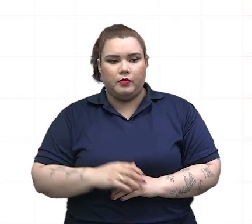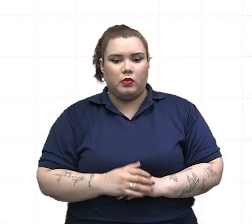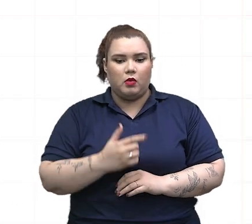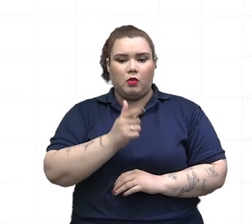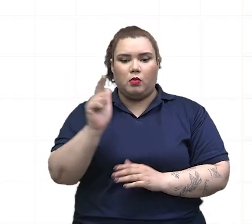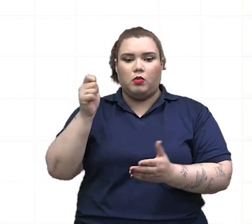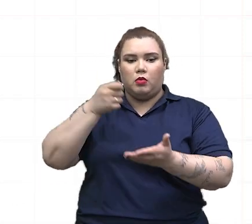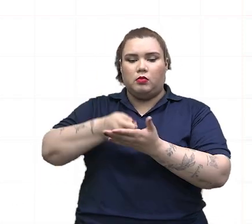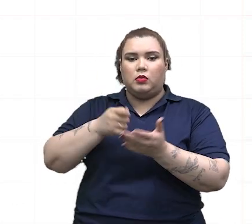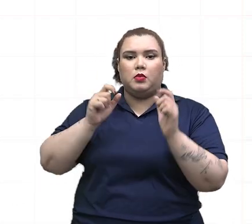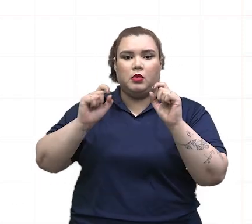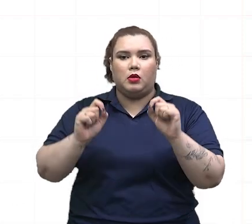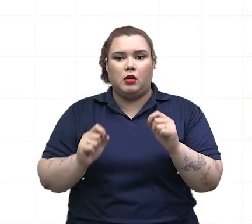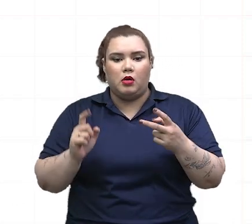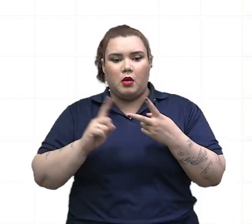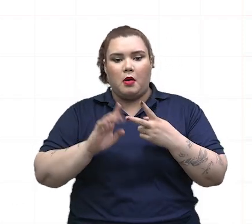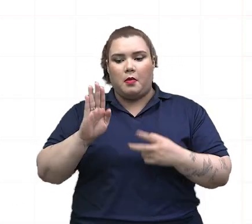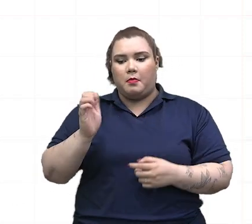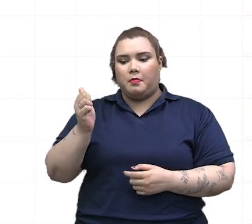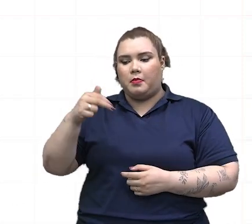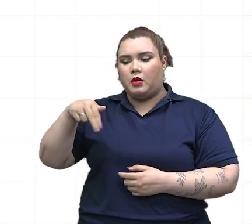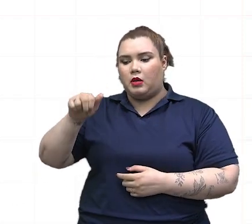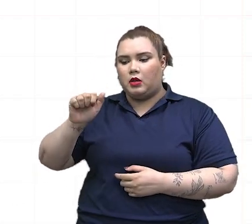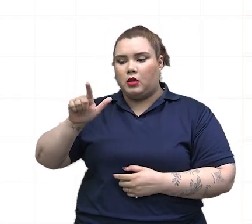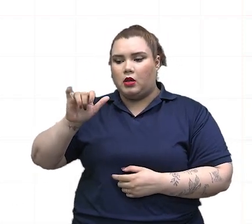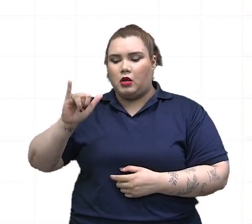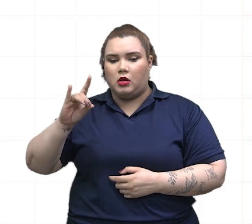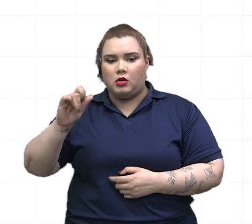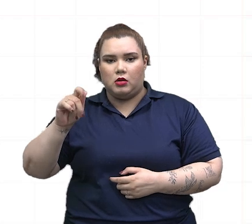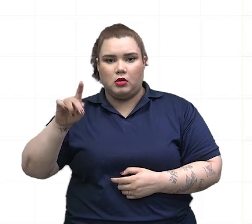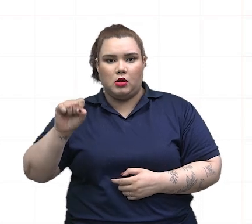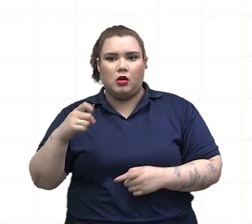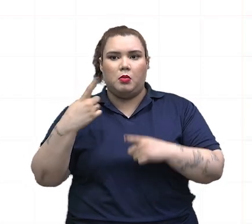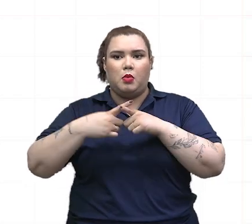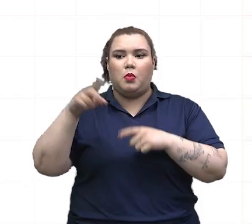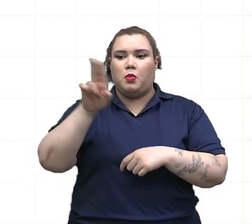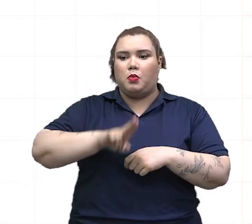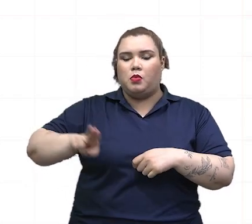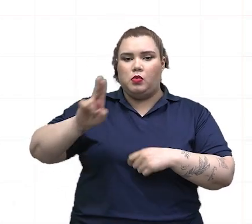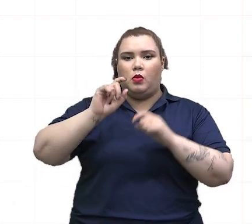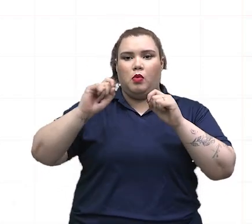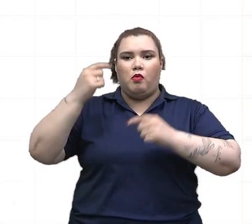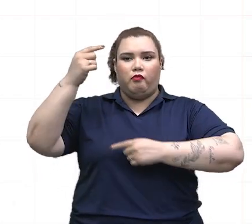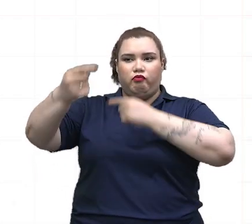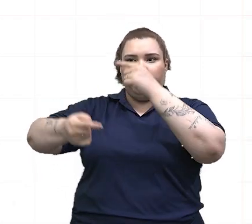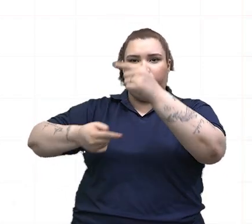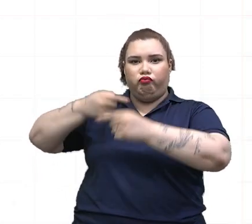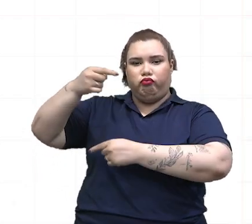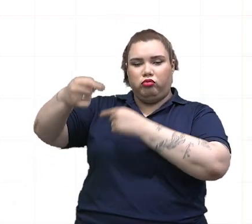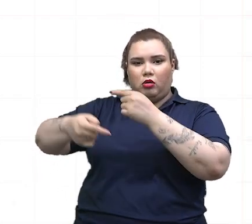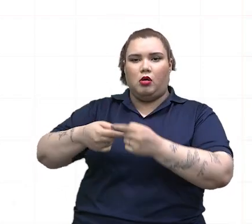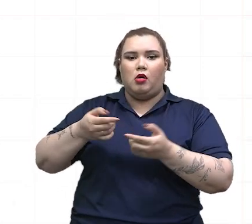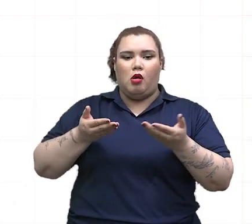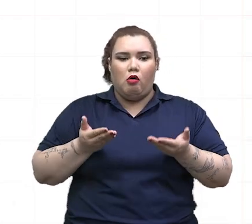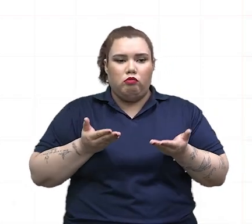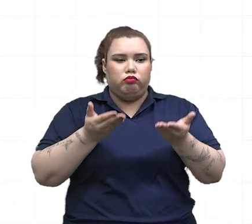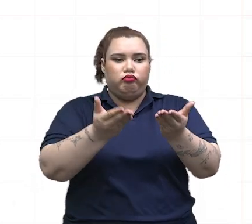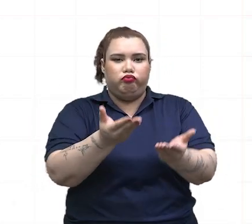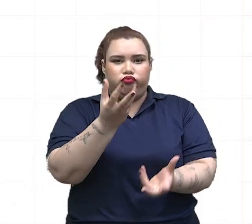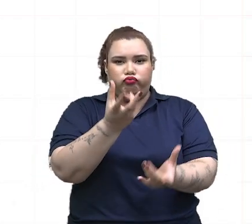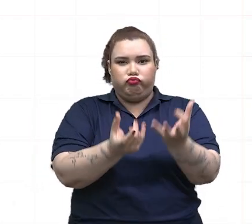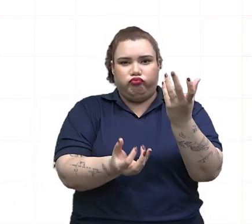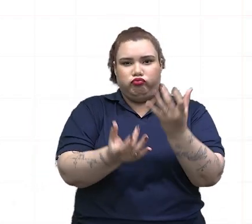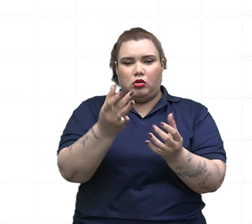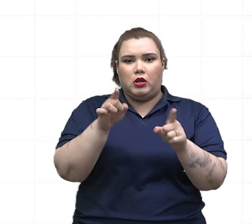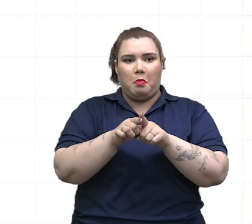as banalidades, pagas por utilizar o moinho, o forno, tonéis de cevada